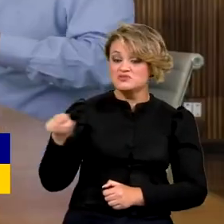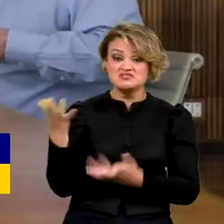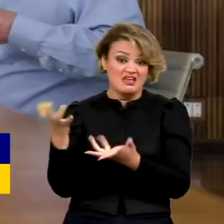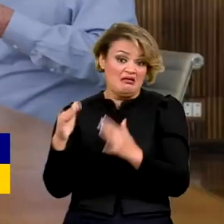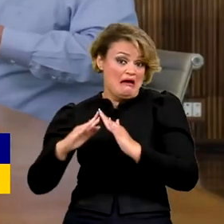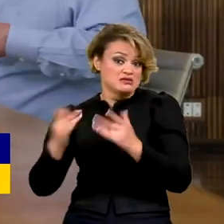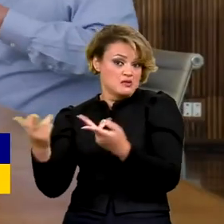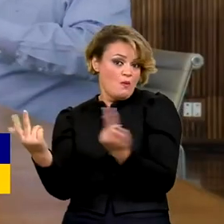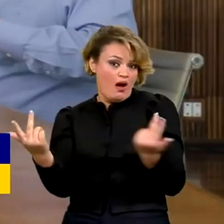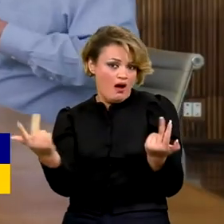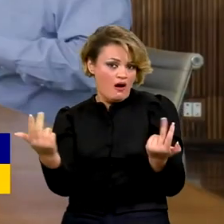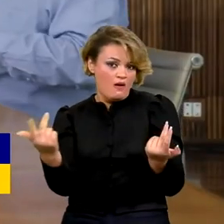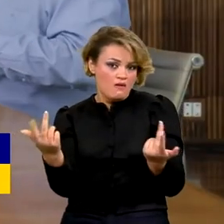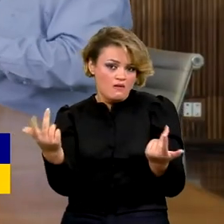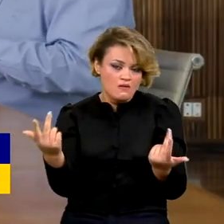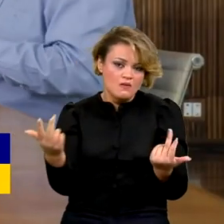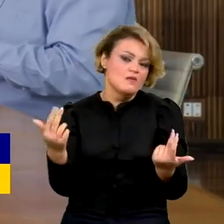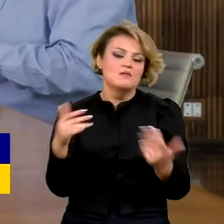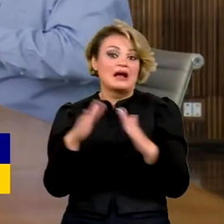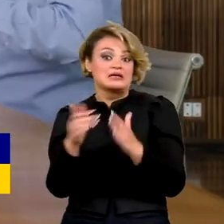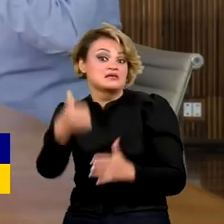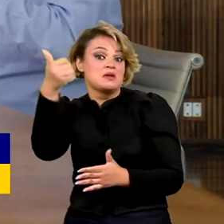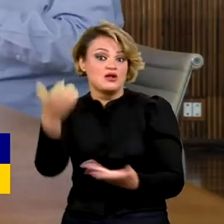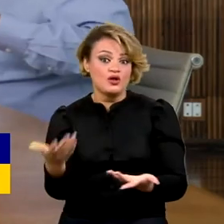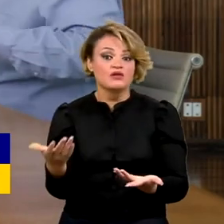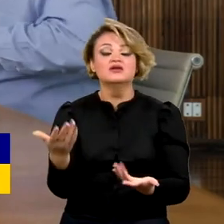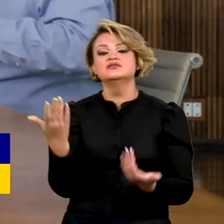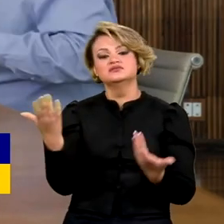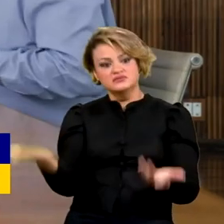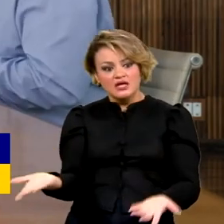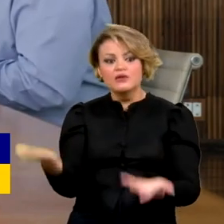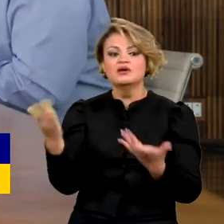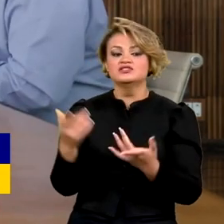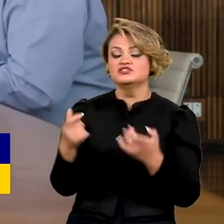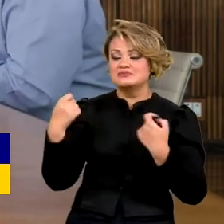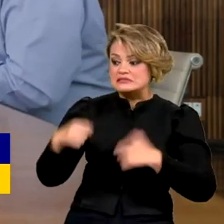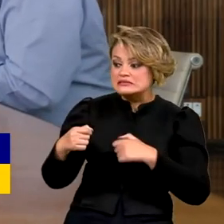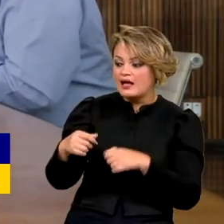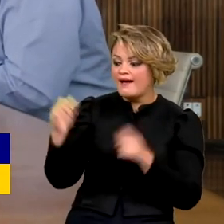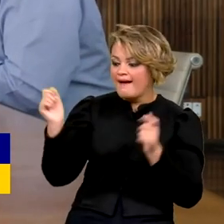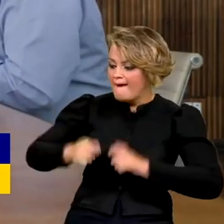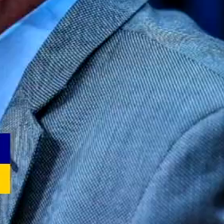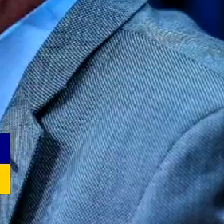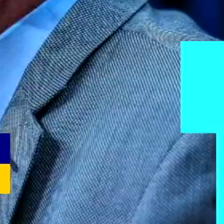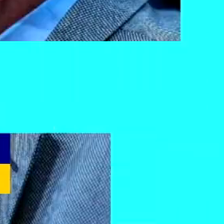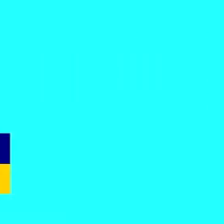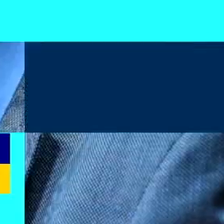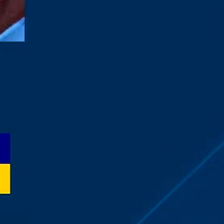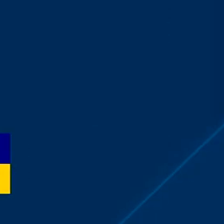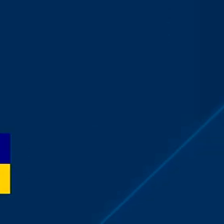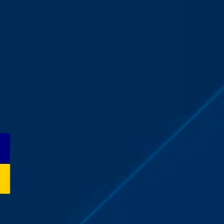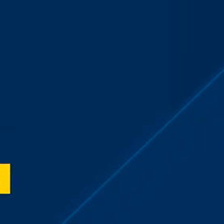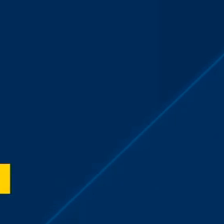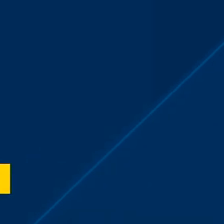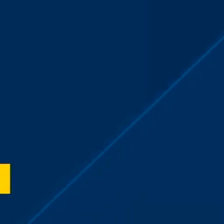então nós vamos ter que ter capacidade de fazer uma quantidade enorme de cada peça gente